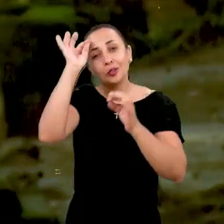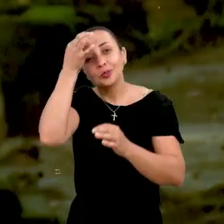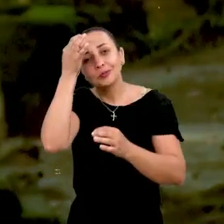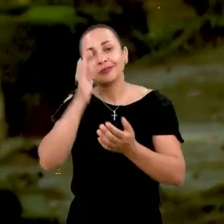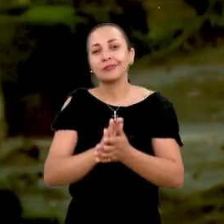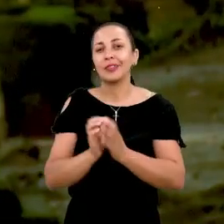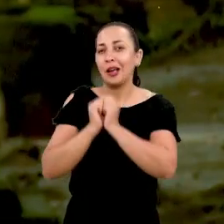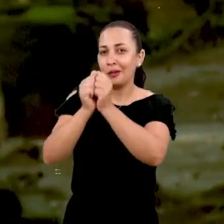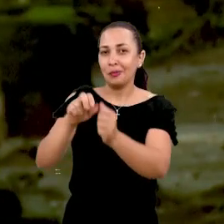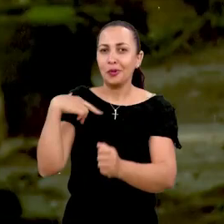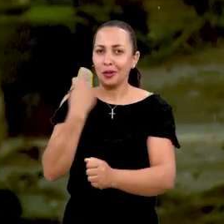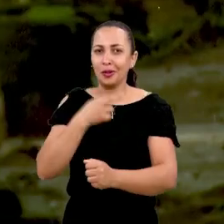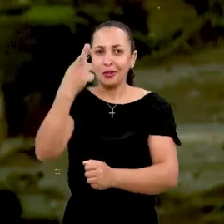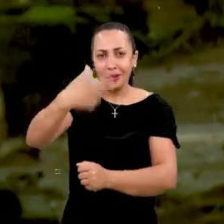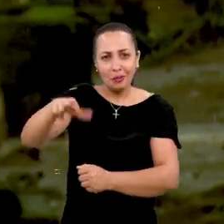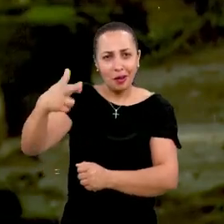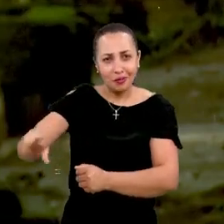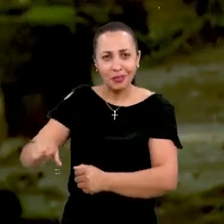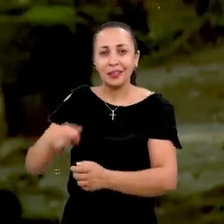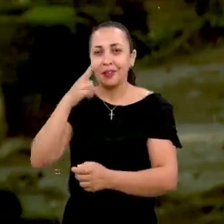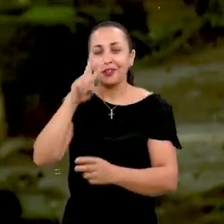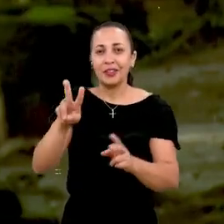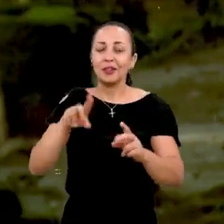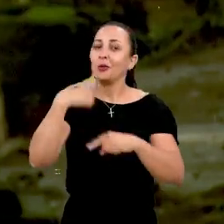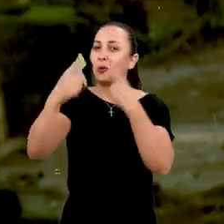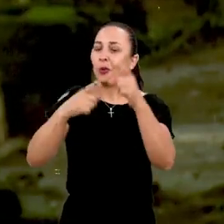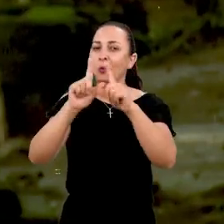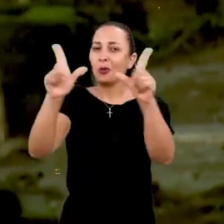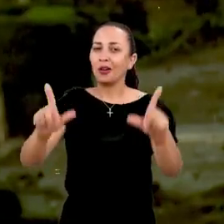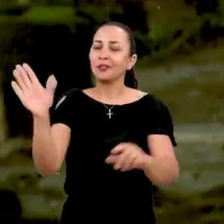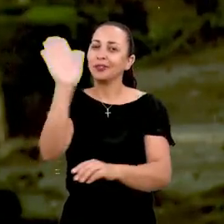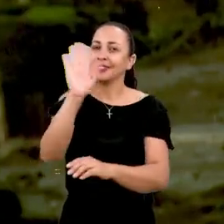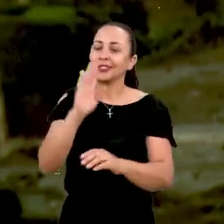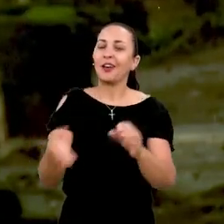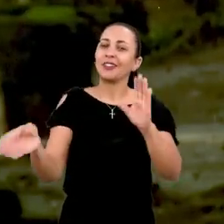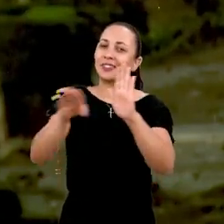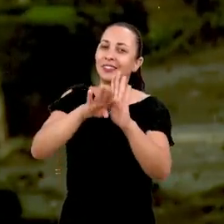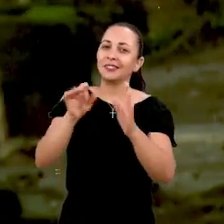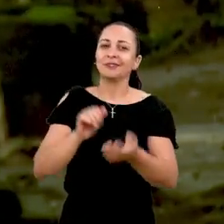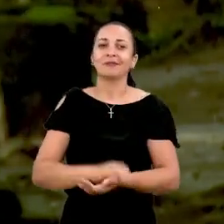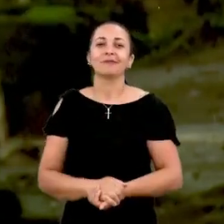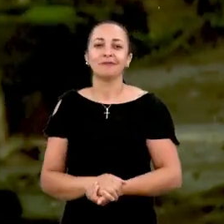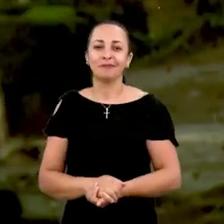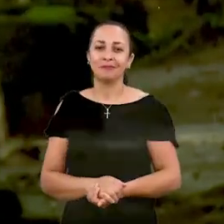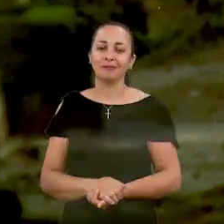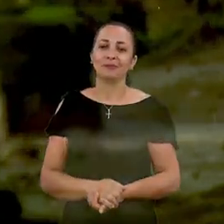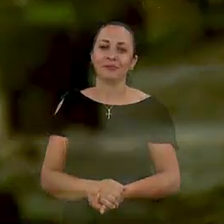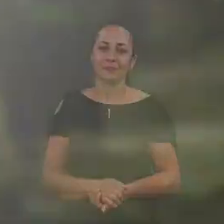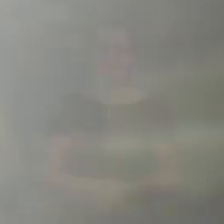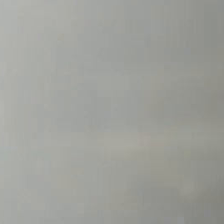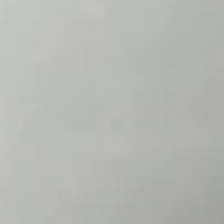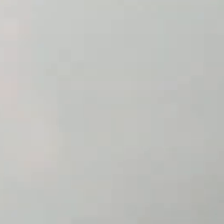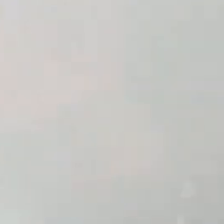Por hoje é só. Acompanhe as nossas reprises e fique ligado no nosso próximo programa. Tchau, tchau e até lá!